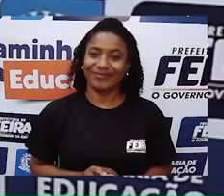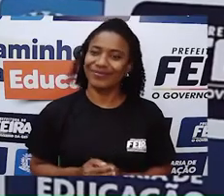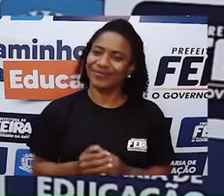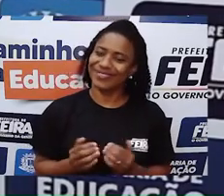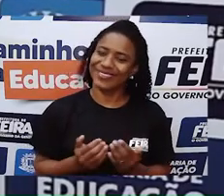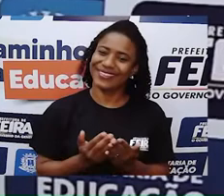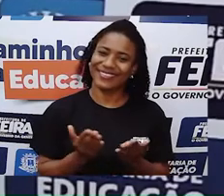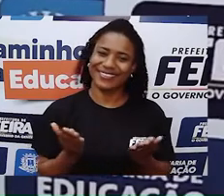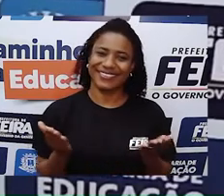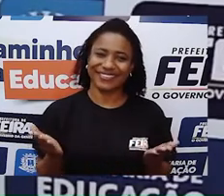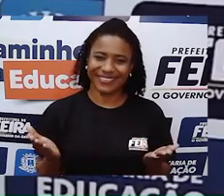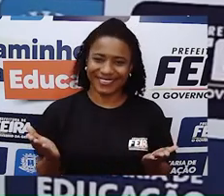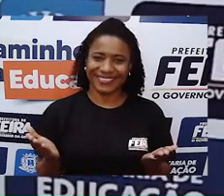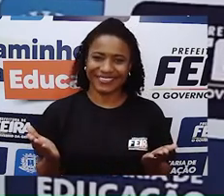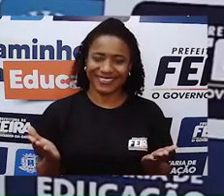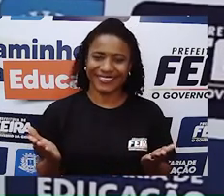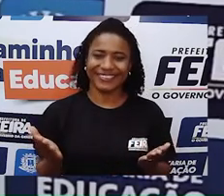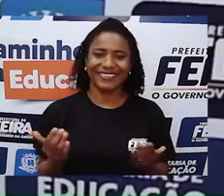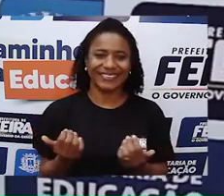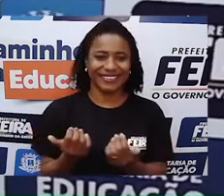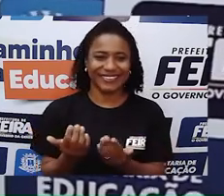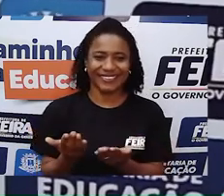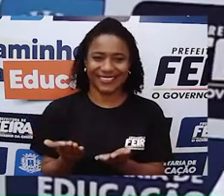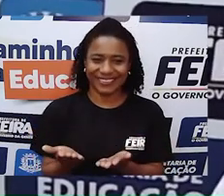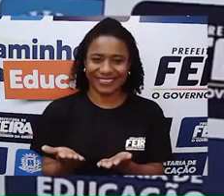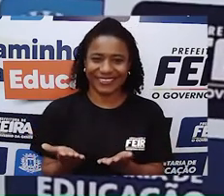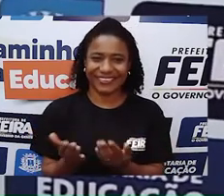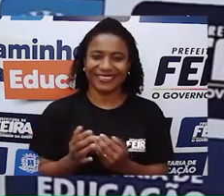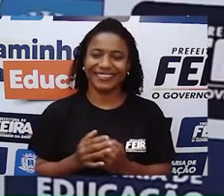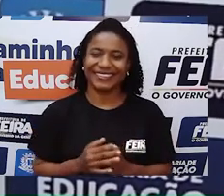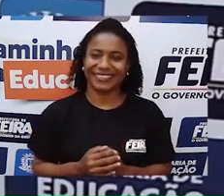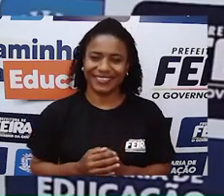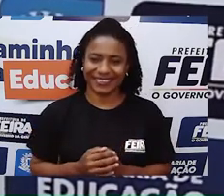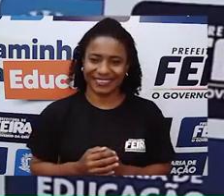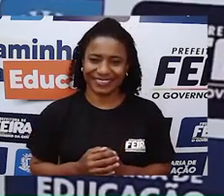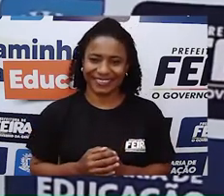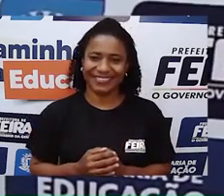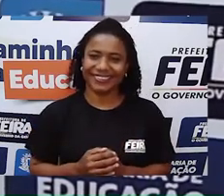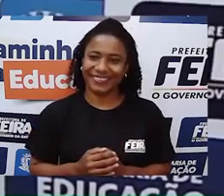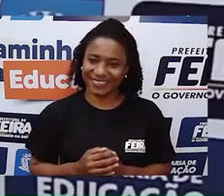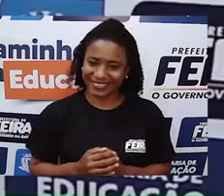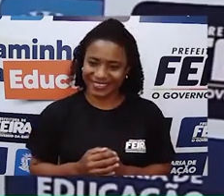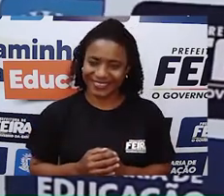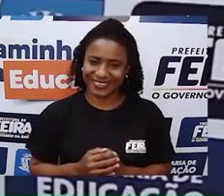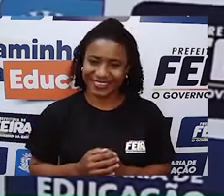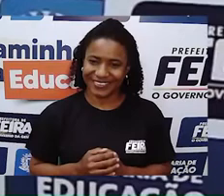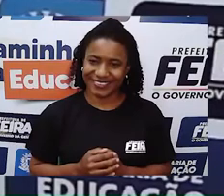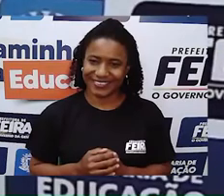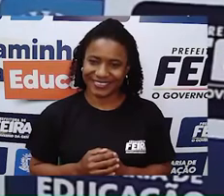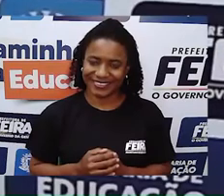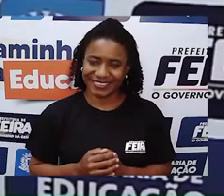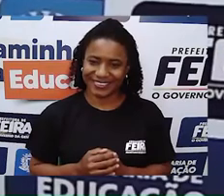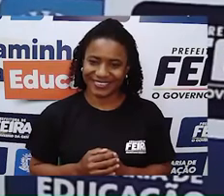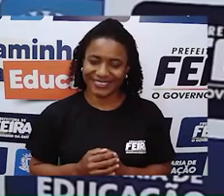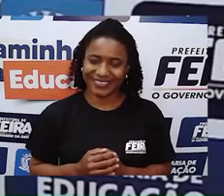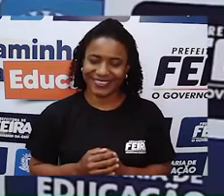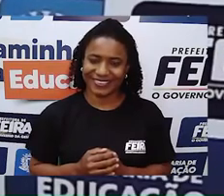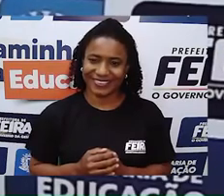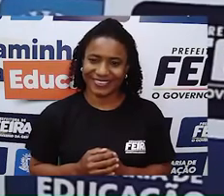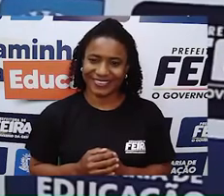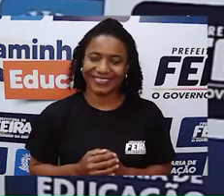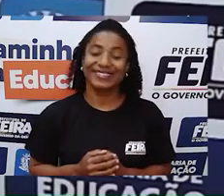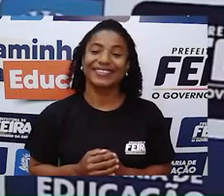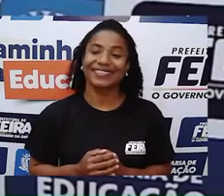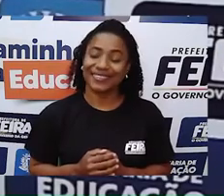Hi everyone, I'm Elsa Silva. I'm an English teacher. How are you? I hope you are very